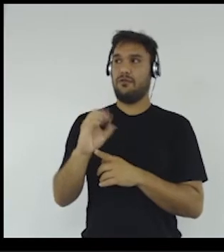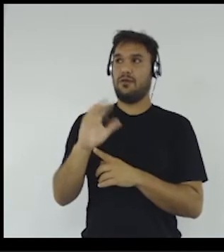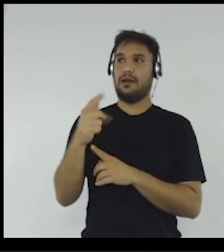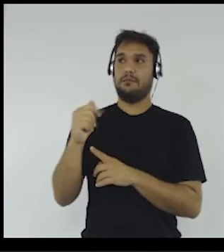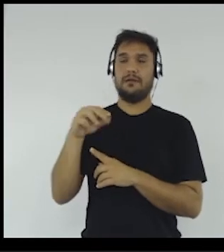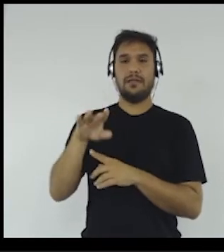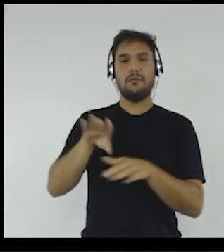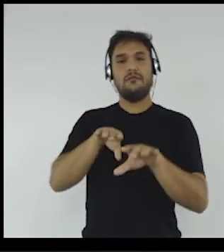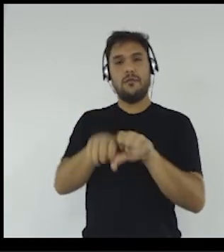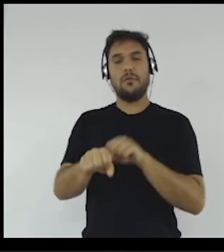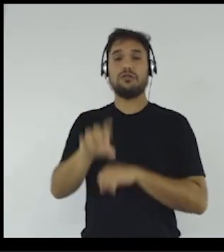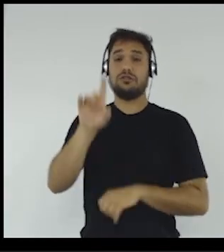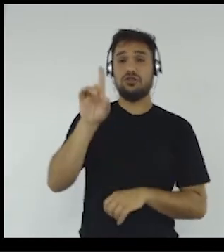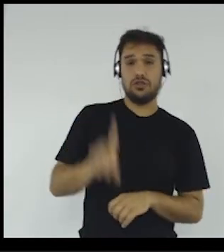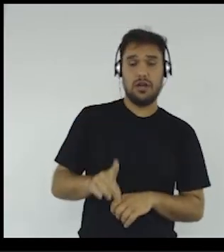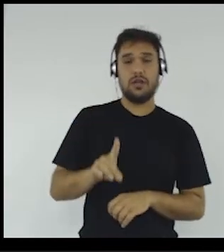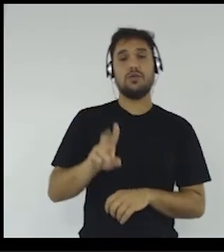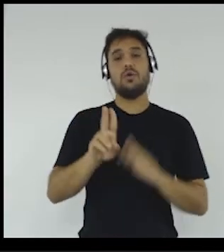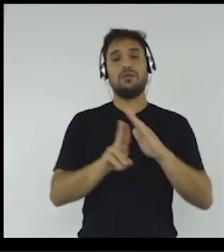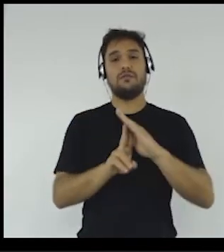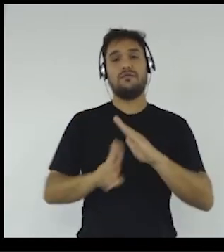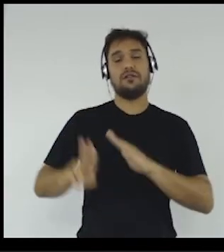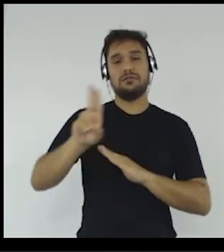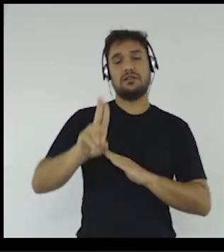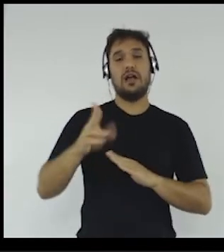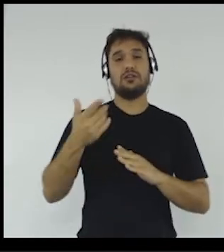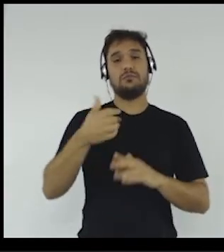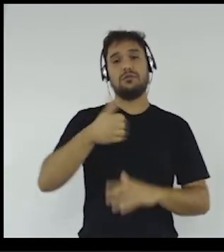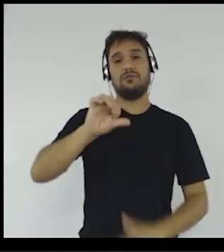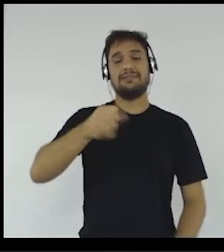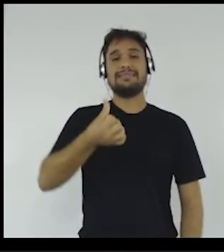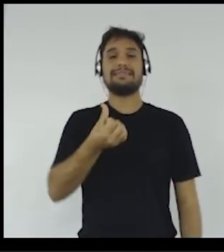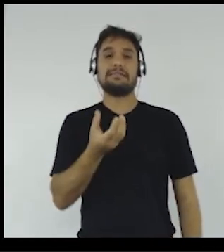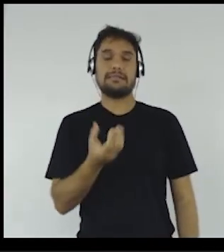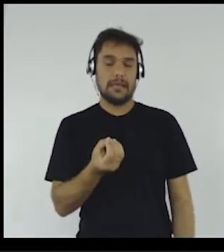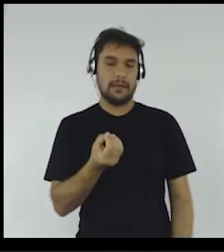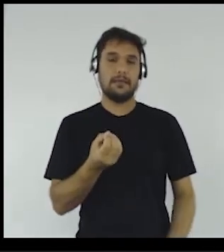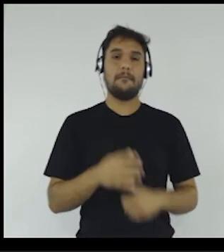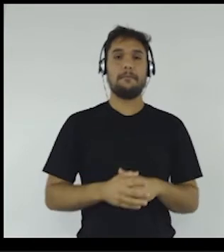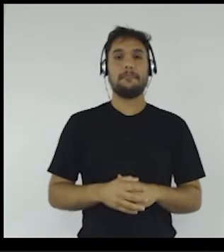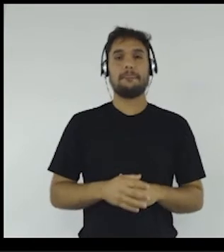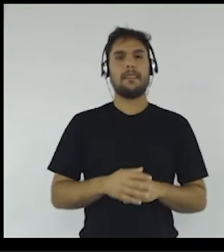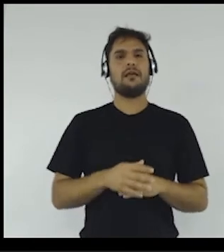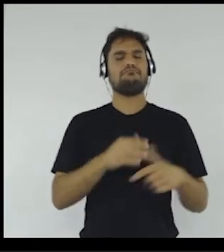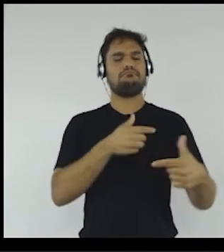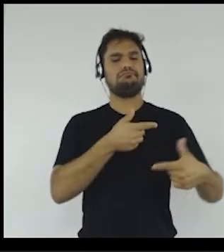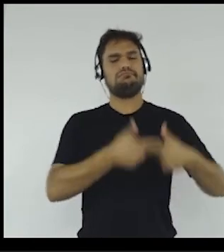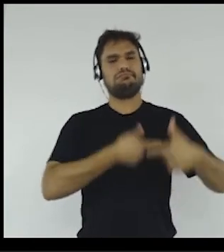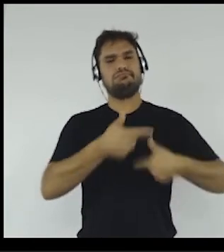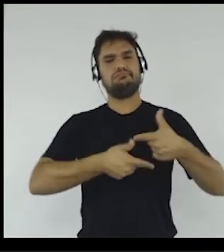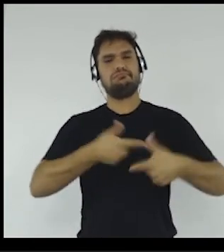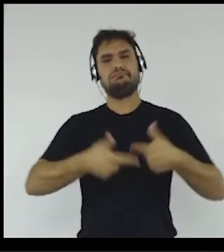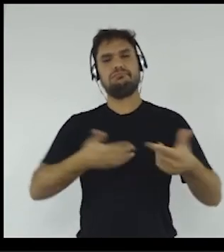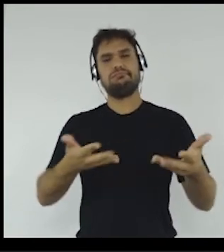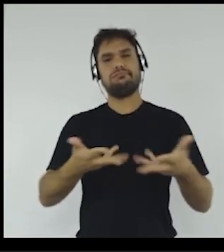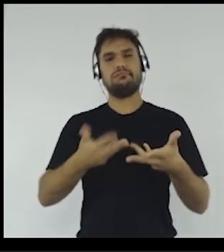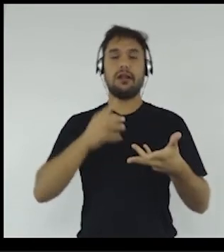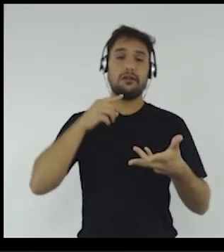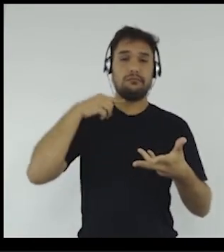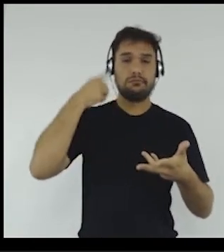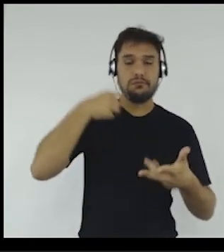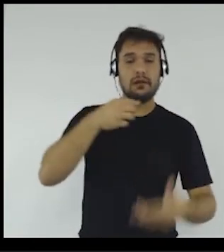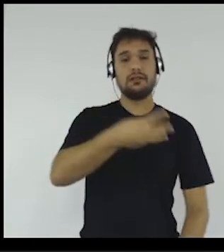em Direito pela Faculdade Nacional de Direito, em 1960, exerceu com maestria a advocacia